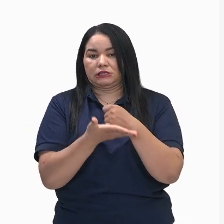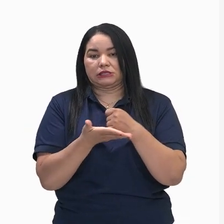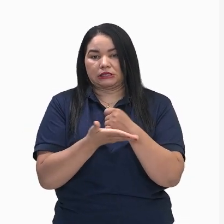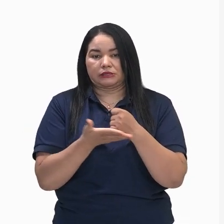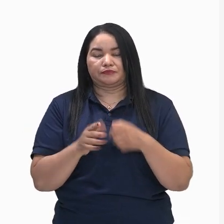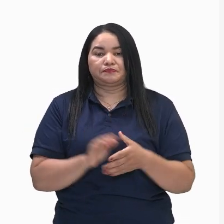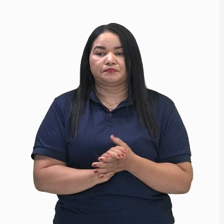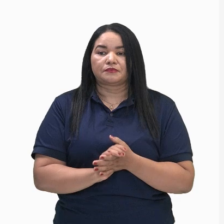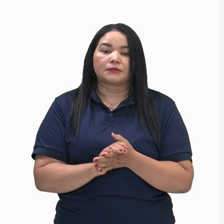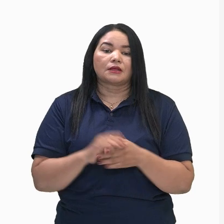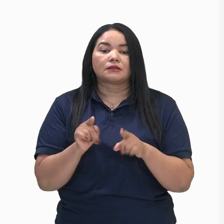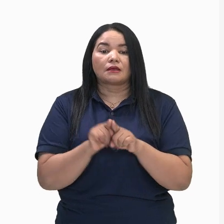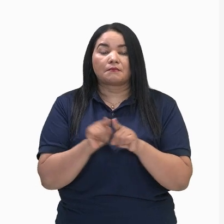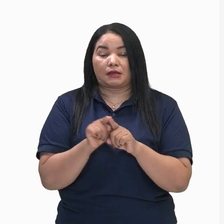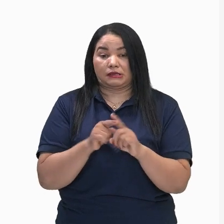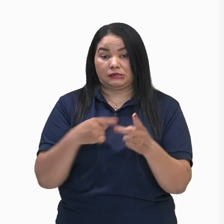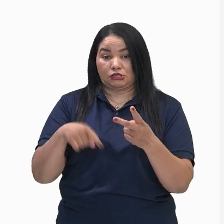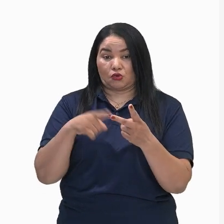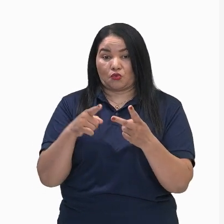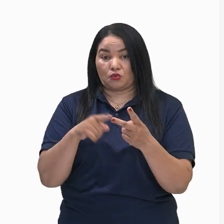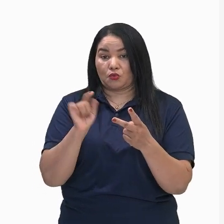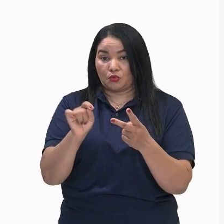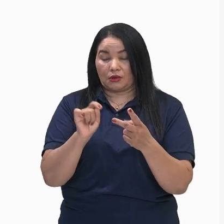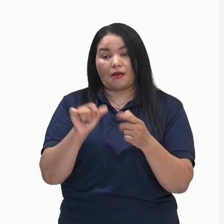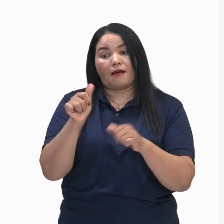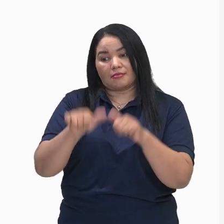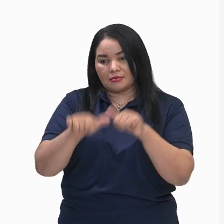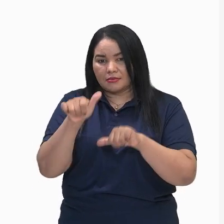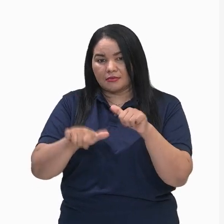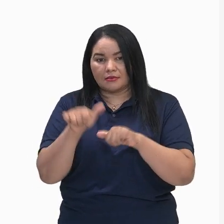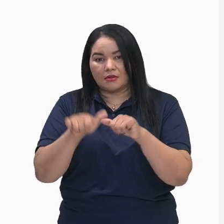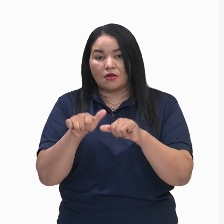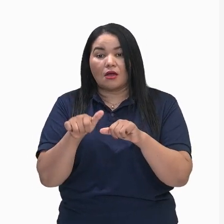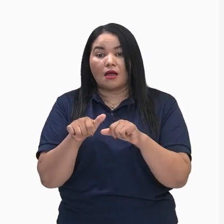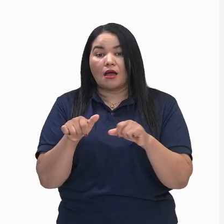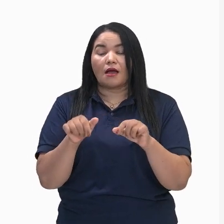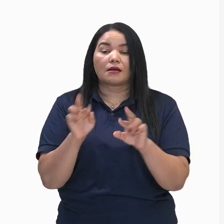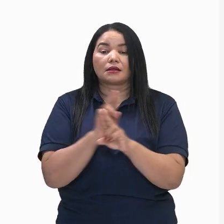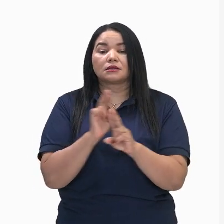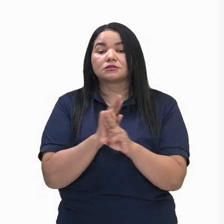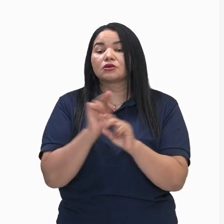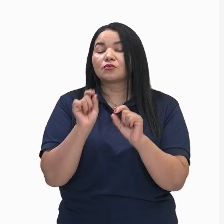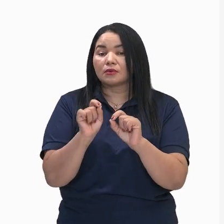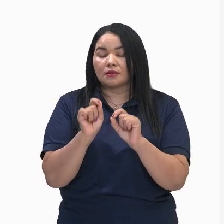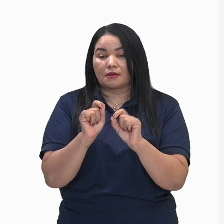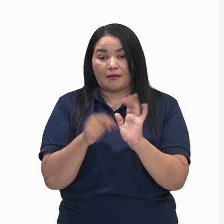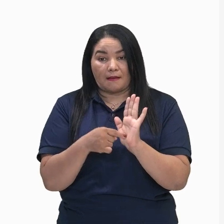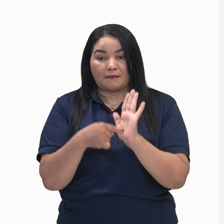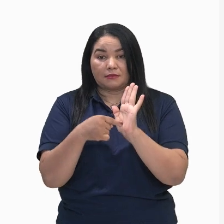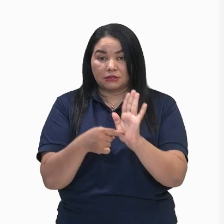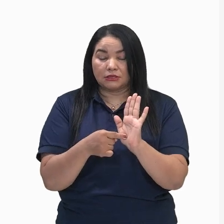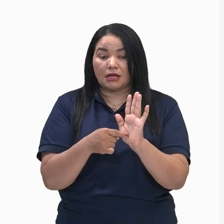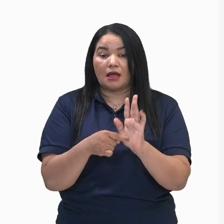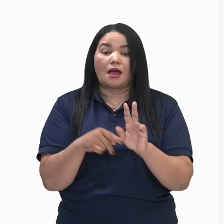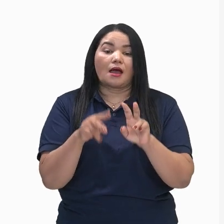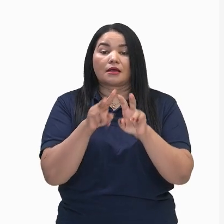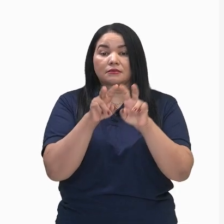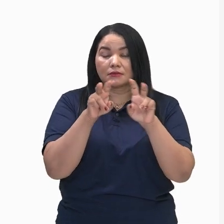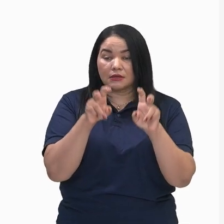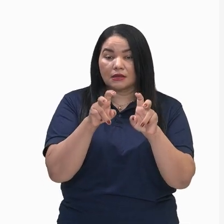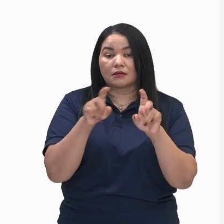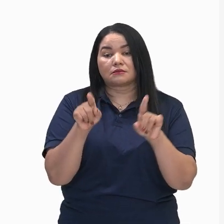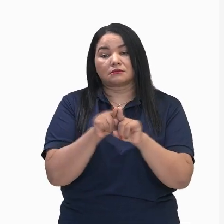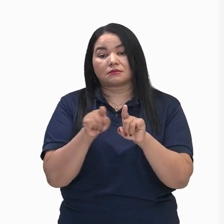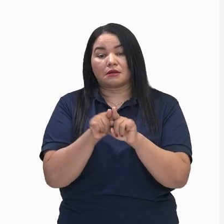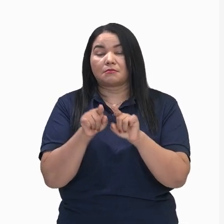análise, que é a outra parte, apresenta a relação entre a tese que está sendo defendida e a